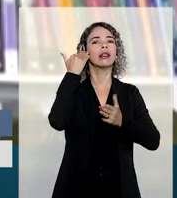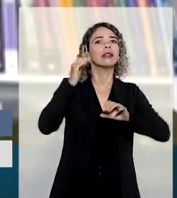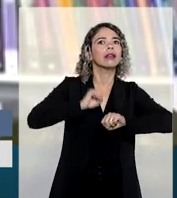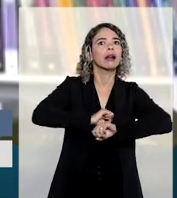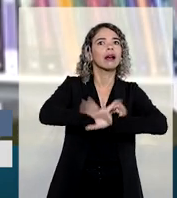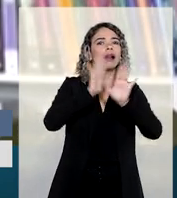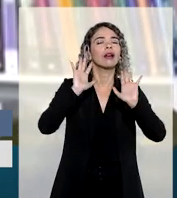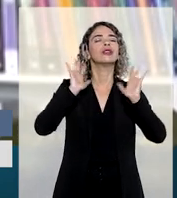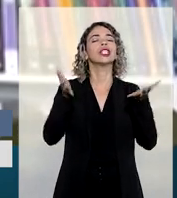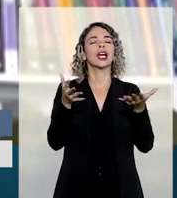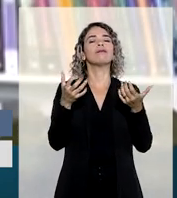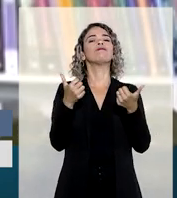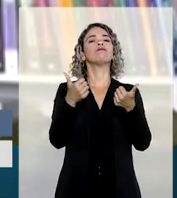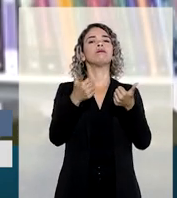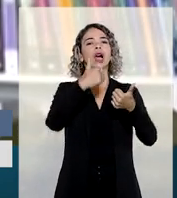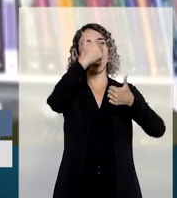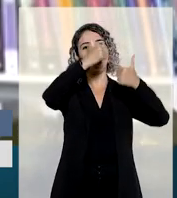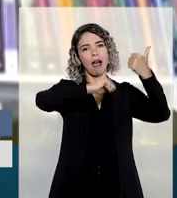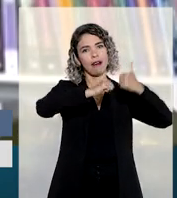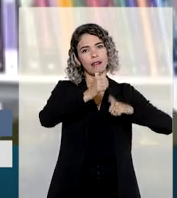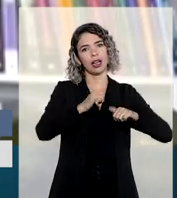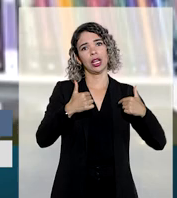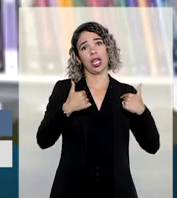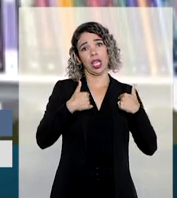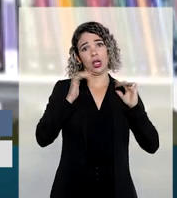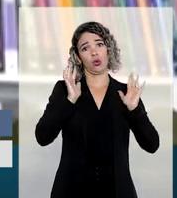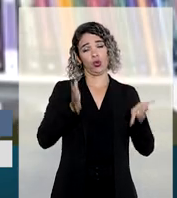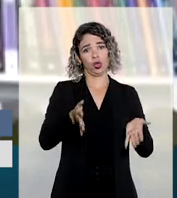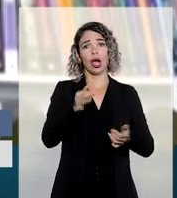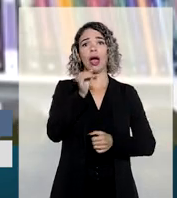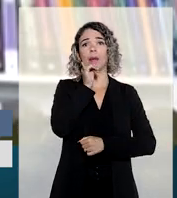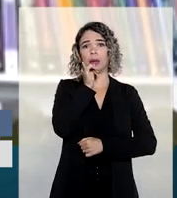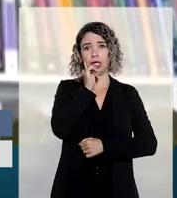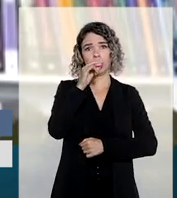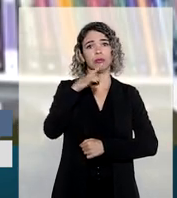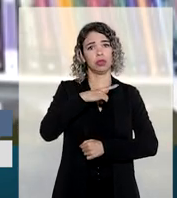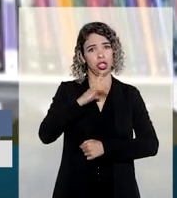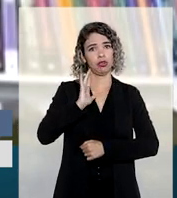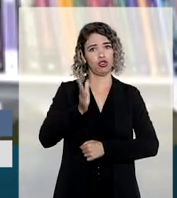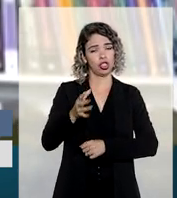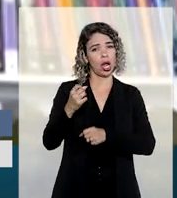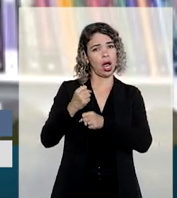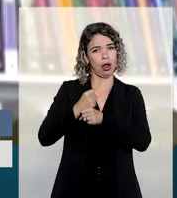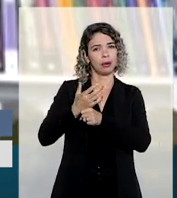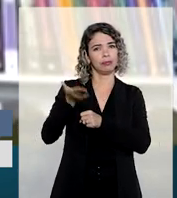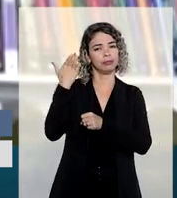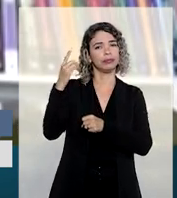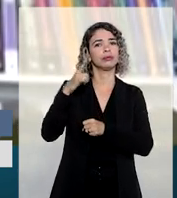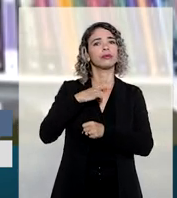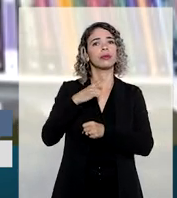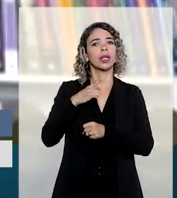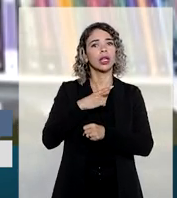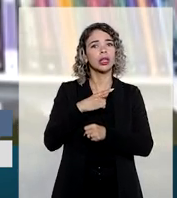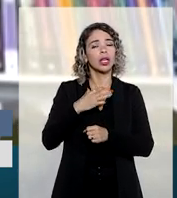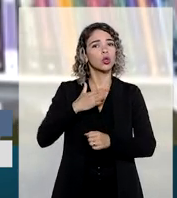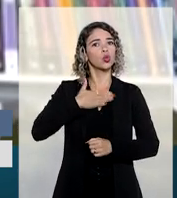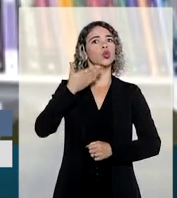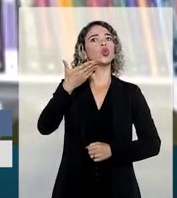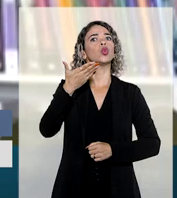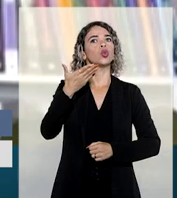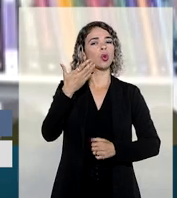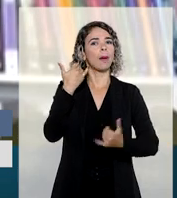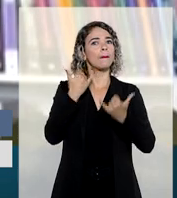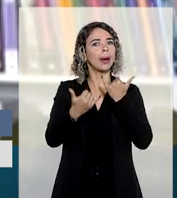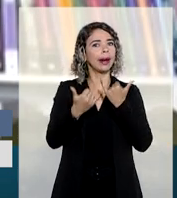de seguimento do recurso especial. Eu já tive, inclusive, há muitos anos atrás, um susto com um caso